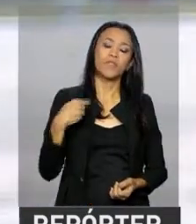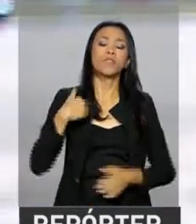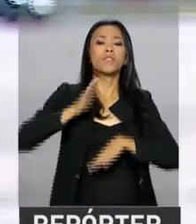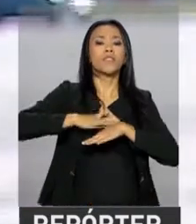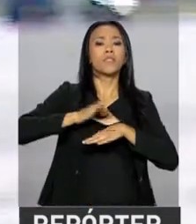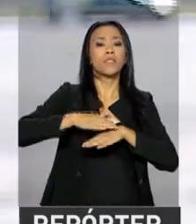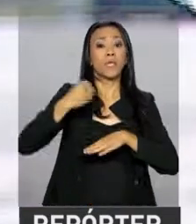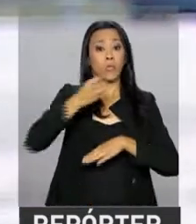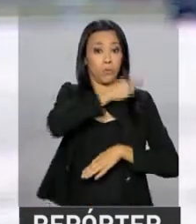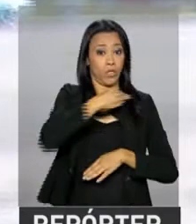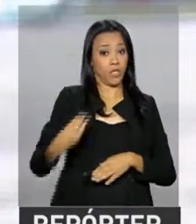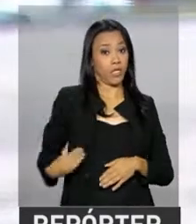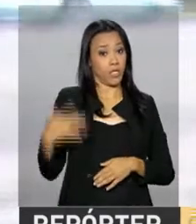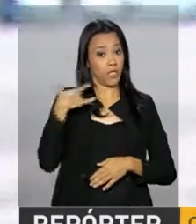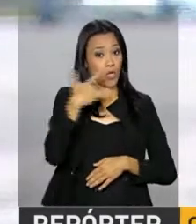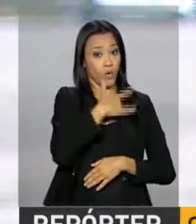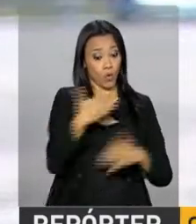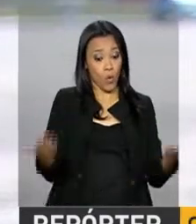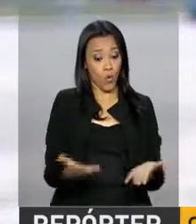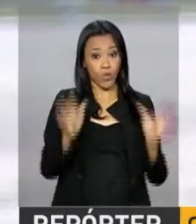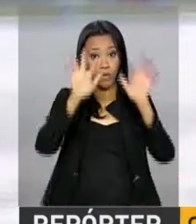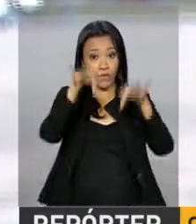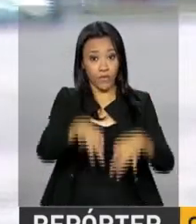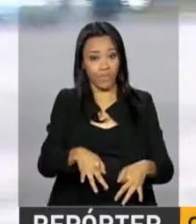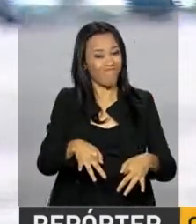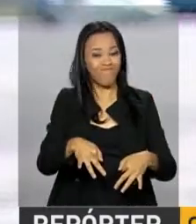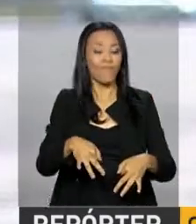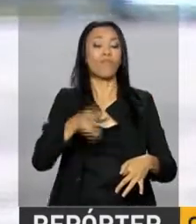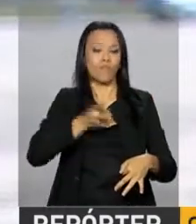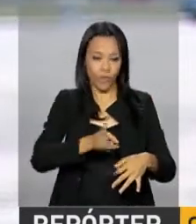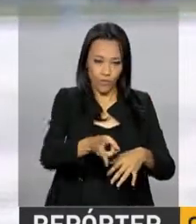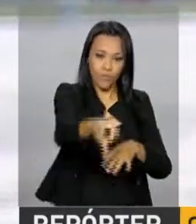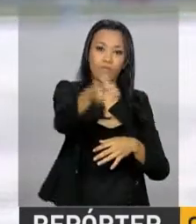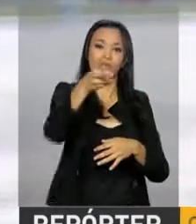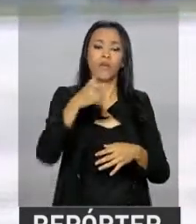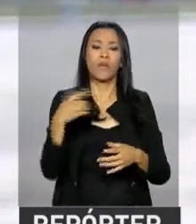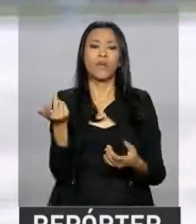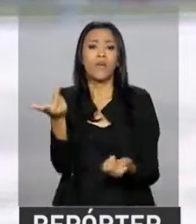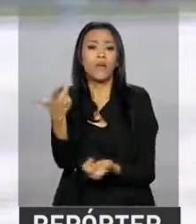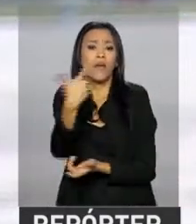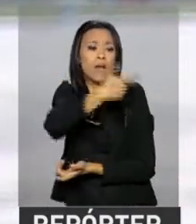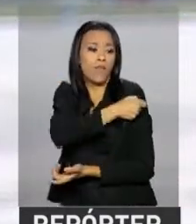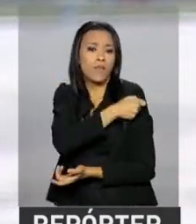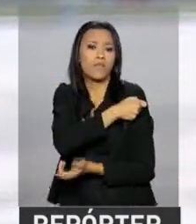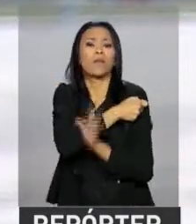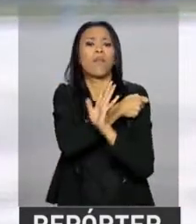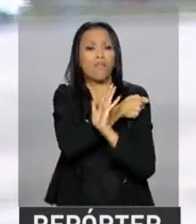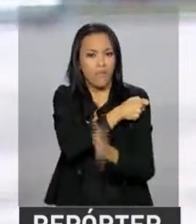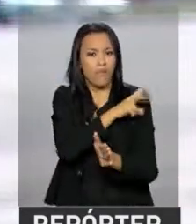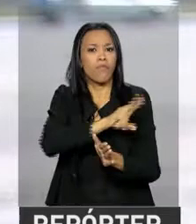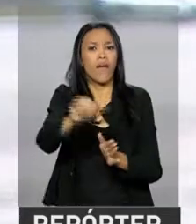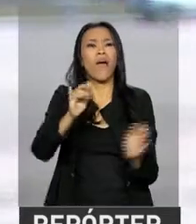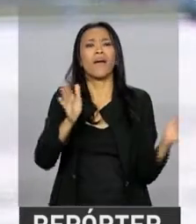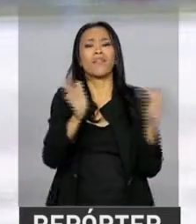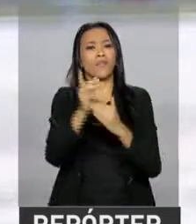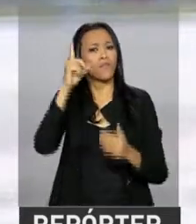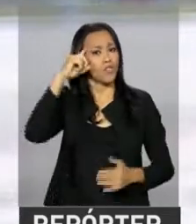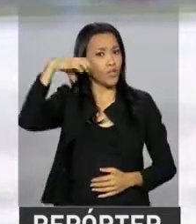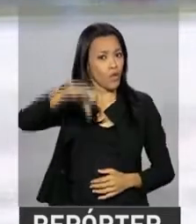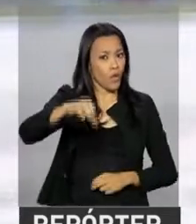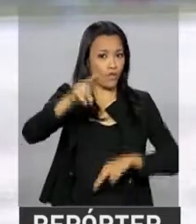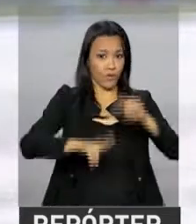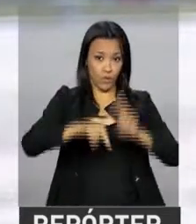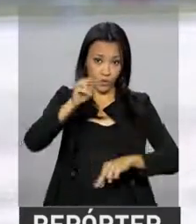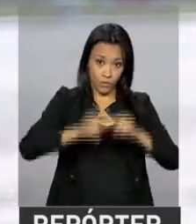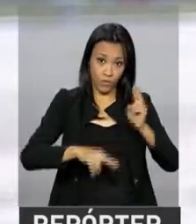a campanha que terminaria hoje vai continuar ea vacina vai ficar disponível até o dia 9 de junho cerca